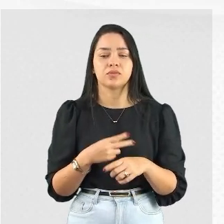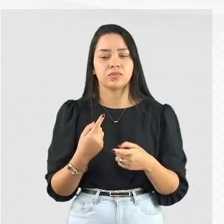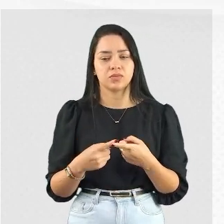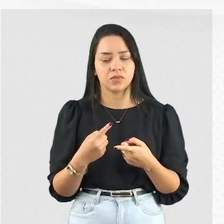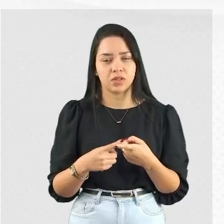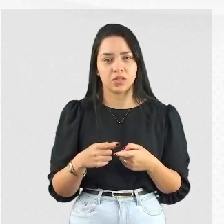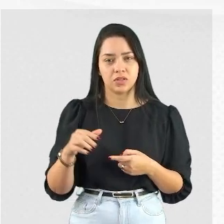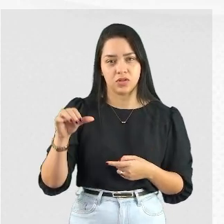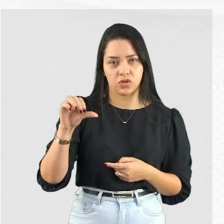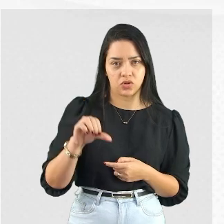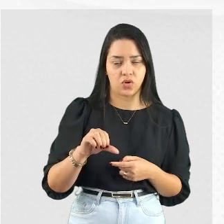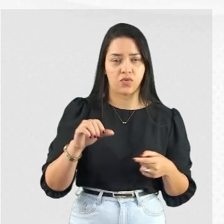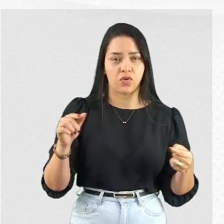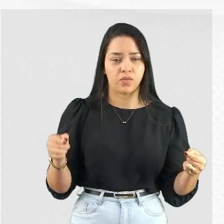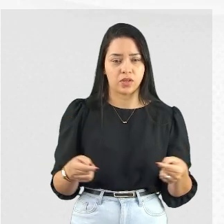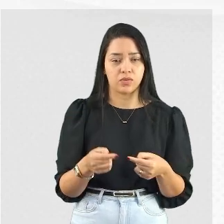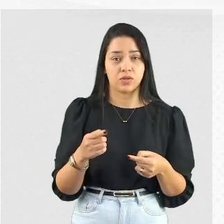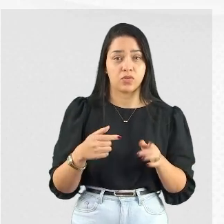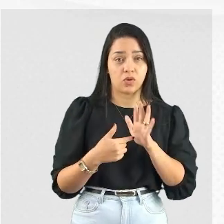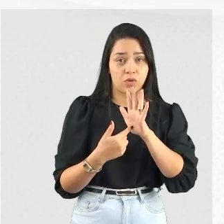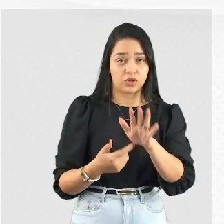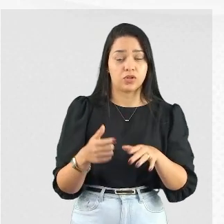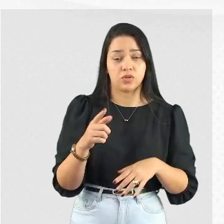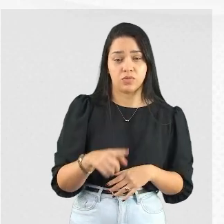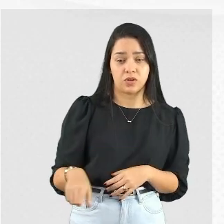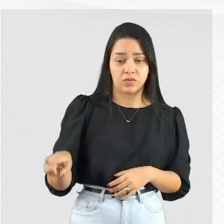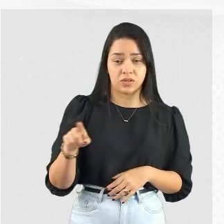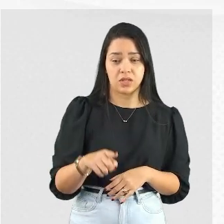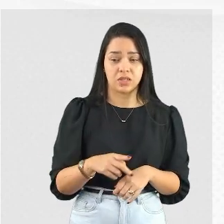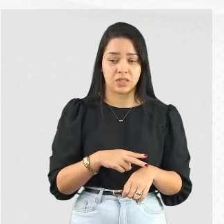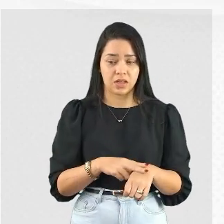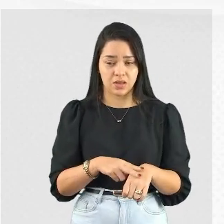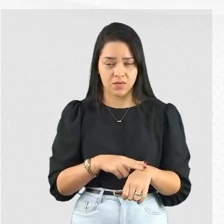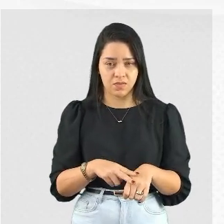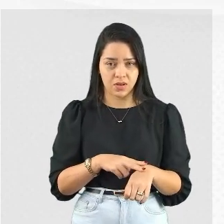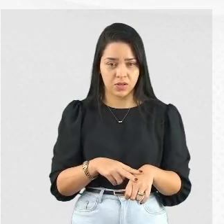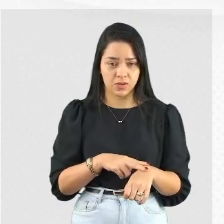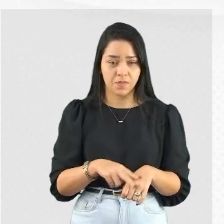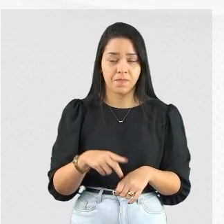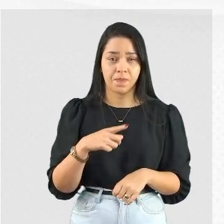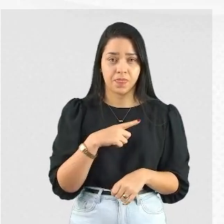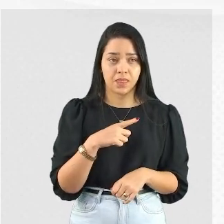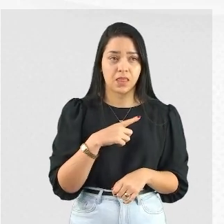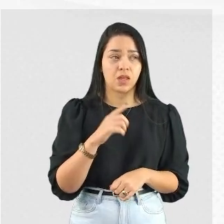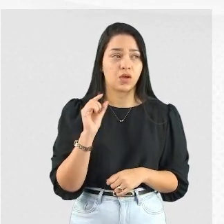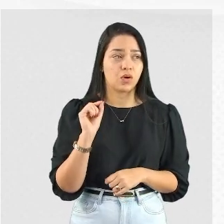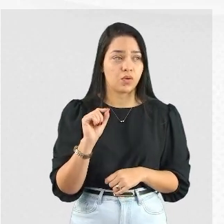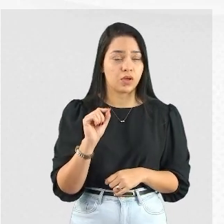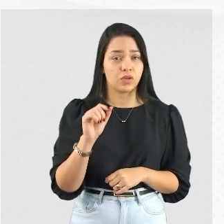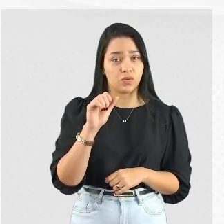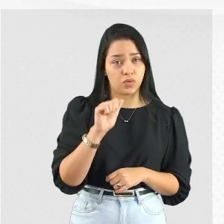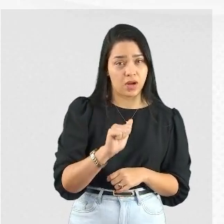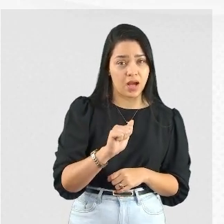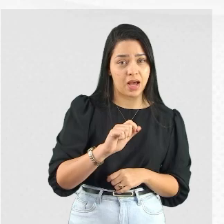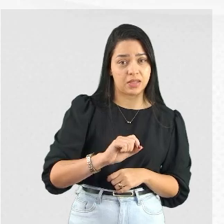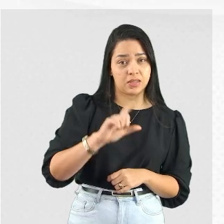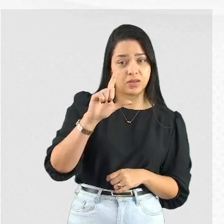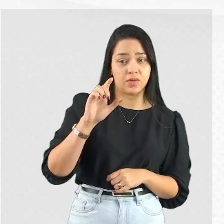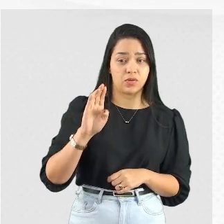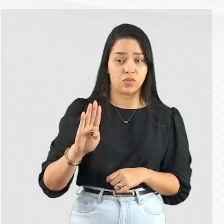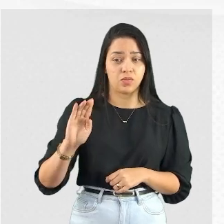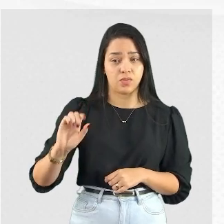nessas 9 combinações que eu estou mostrando aqui para vocês, que está em verde, eu tenho a presença do azão e do